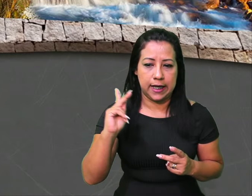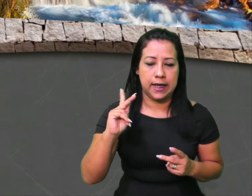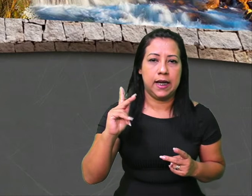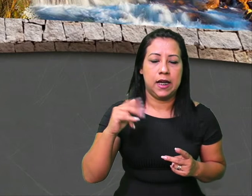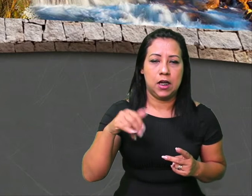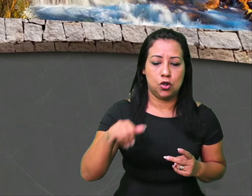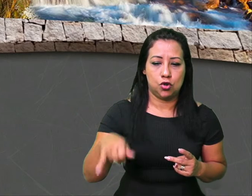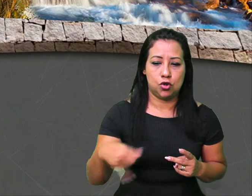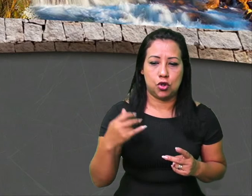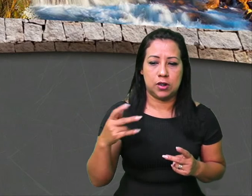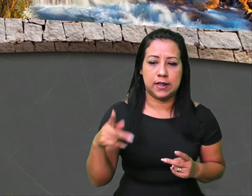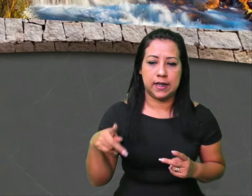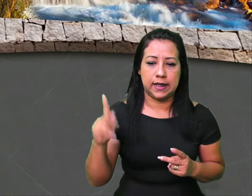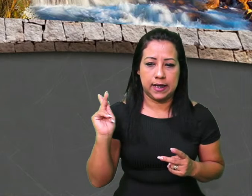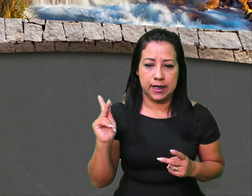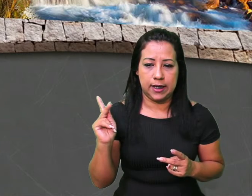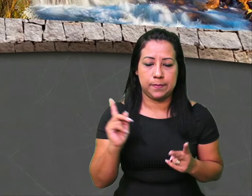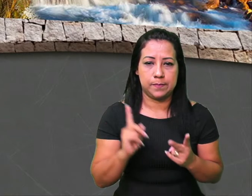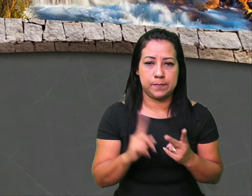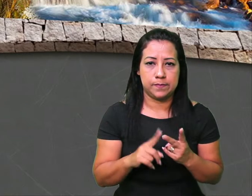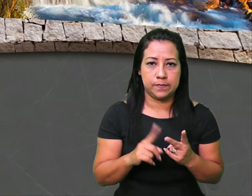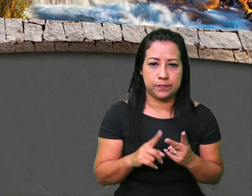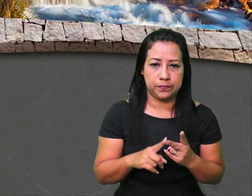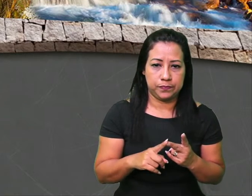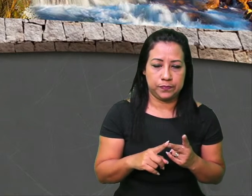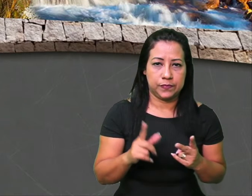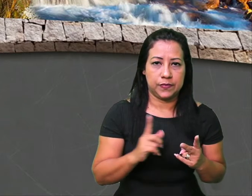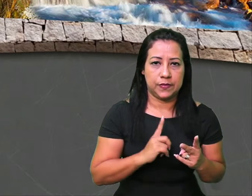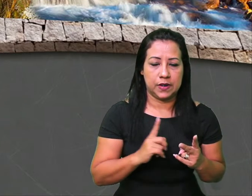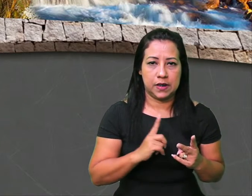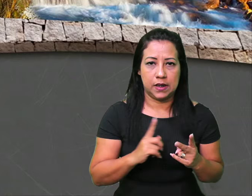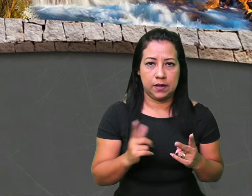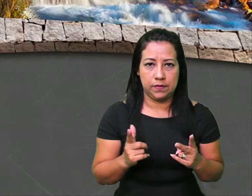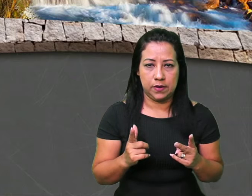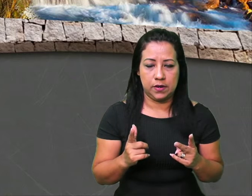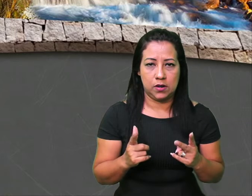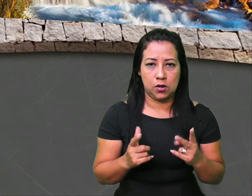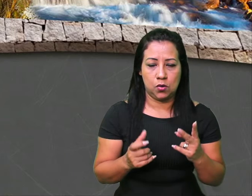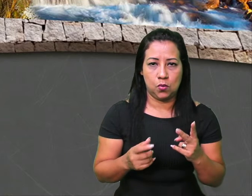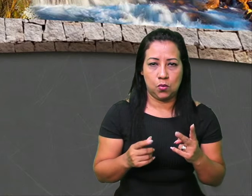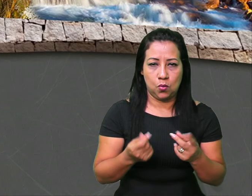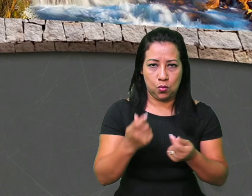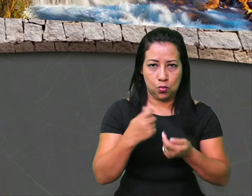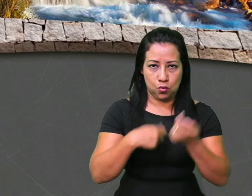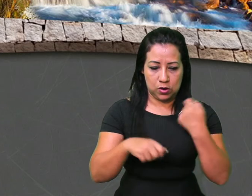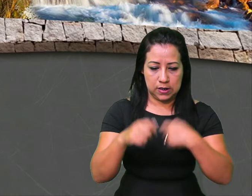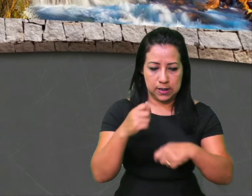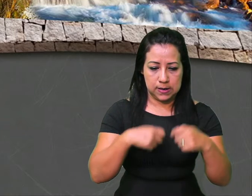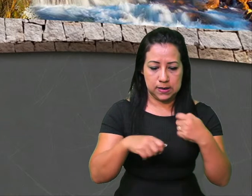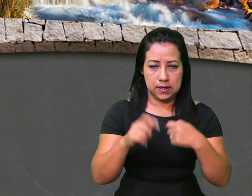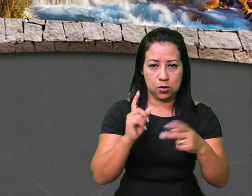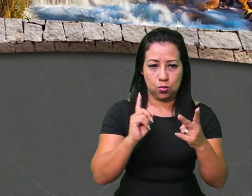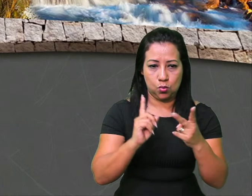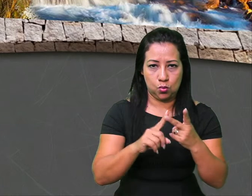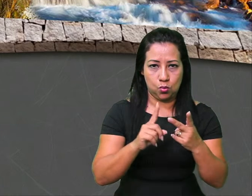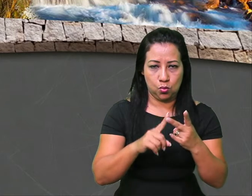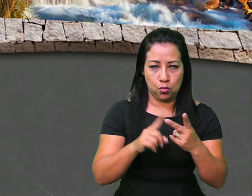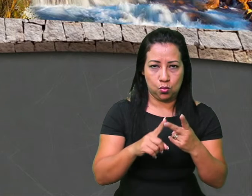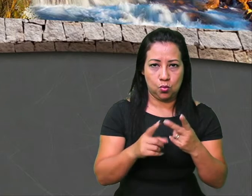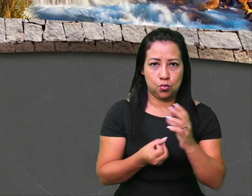cidade planejada, trouxe o terceiro capital, o capital externo. Portanto, esses três